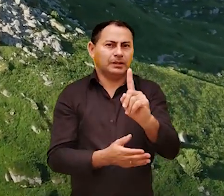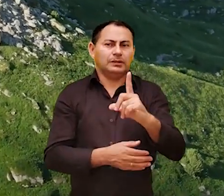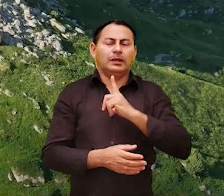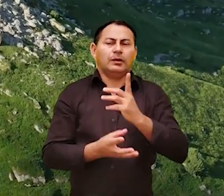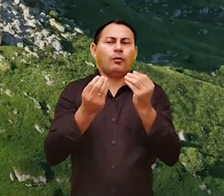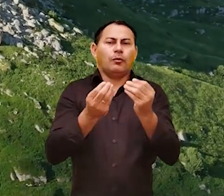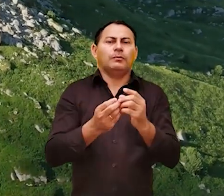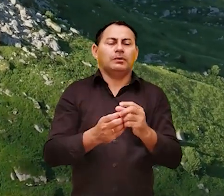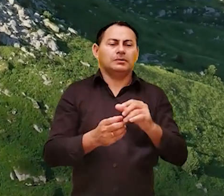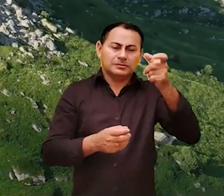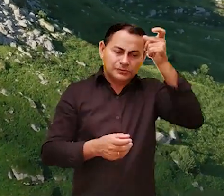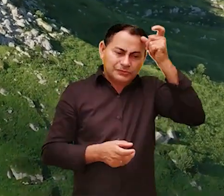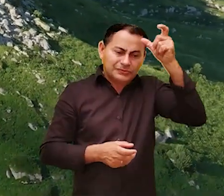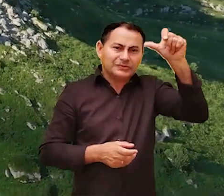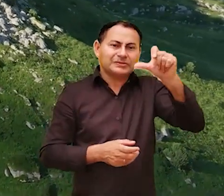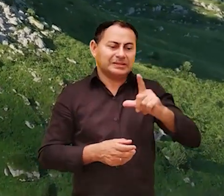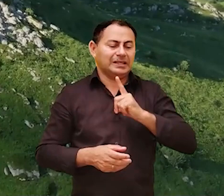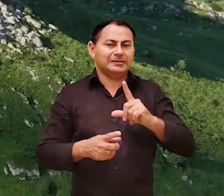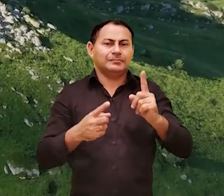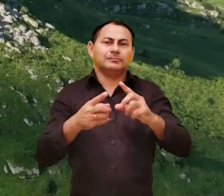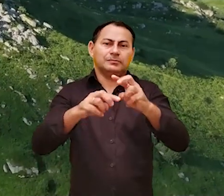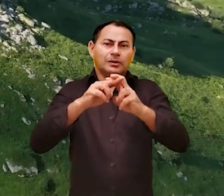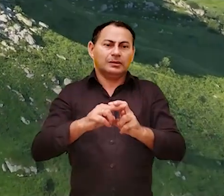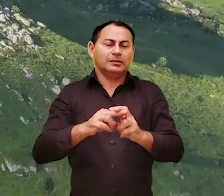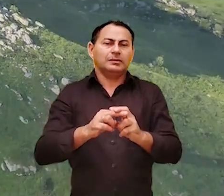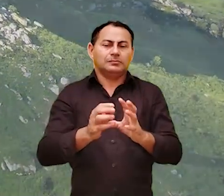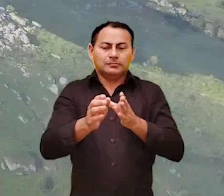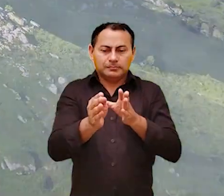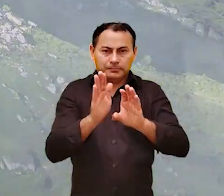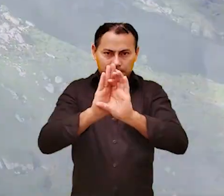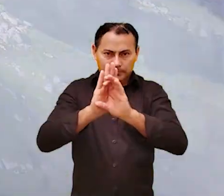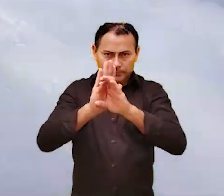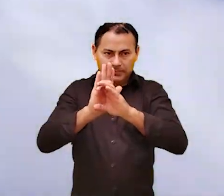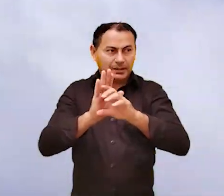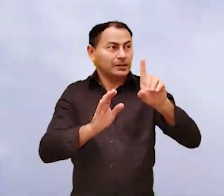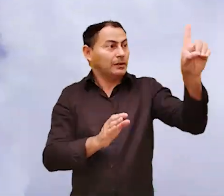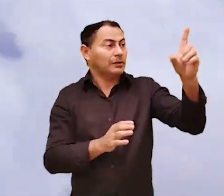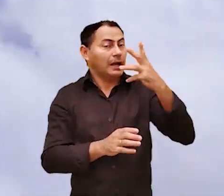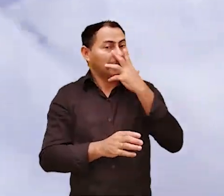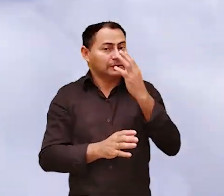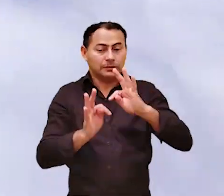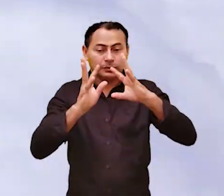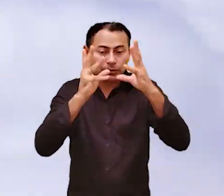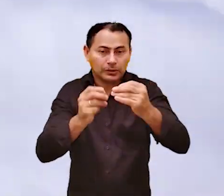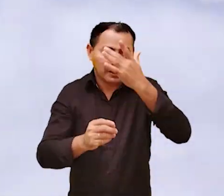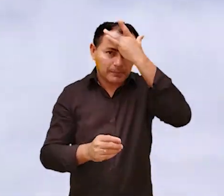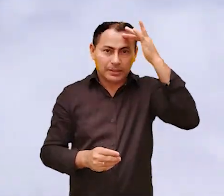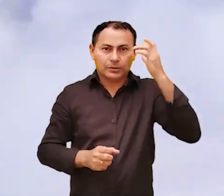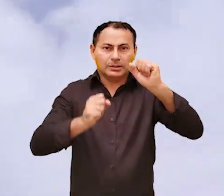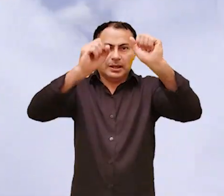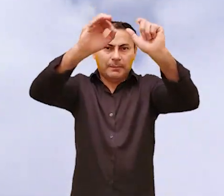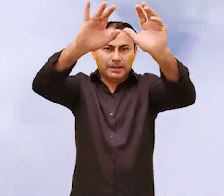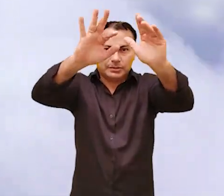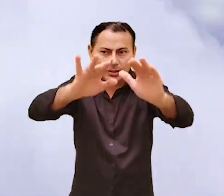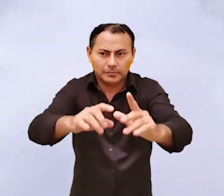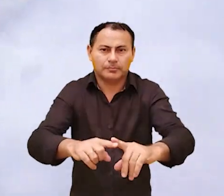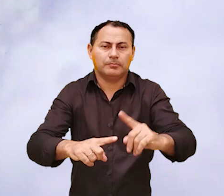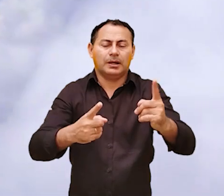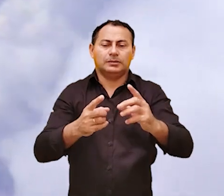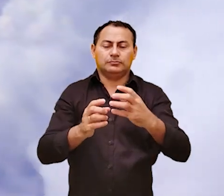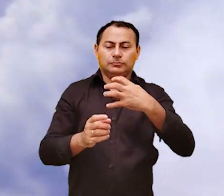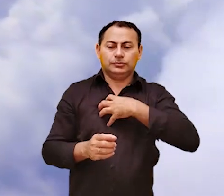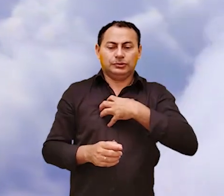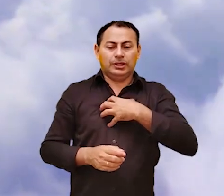definitivamente não tem como o inferno existir. Por causa desse conceito que temos de Deus, achamos que todo mundo tem que ser